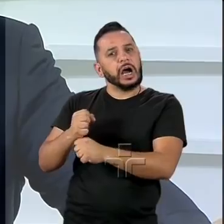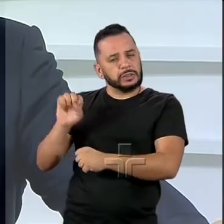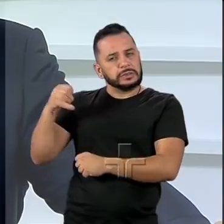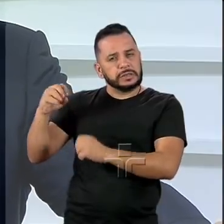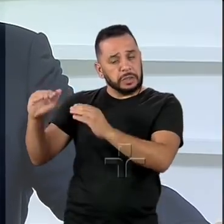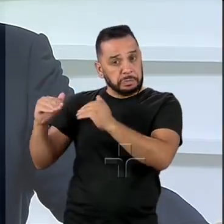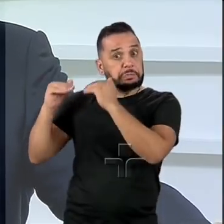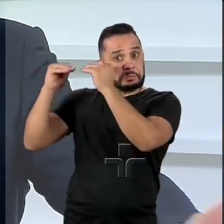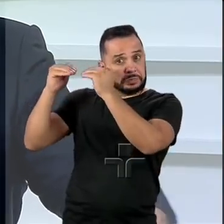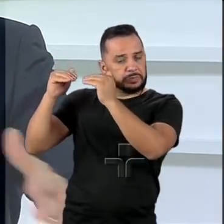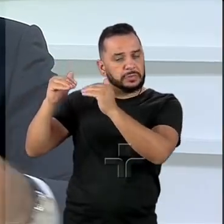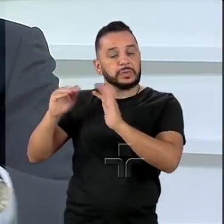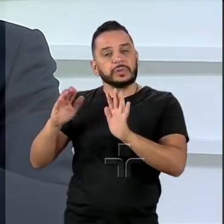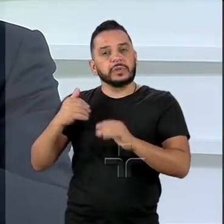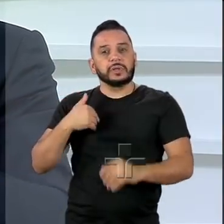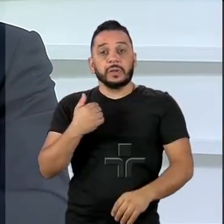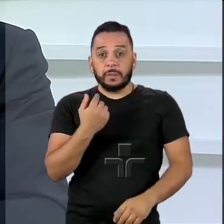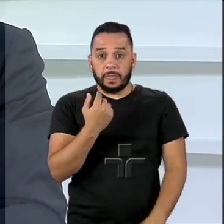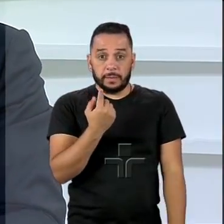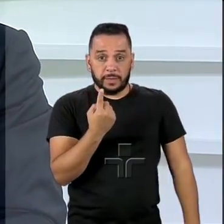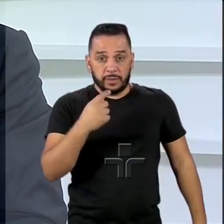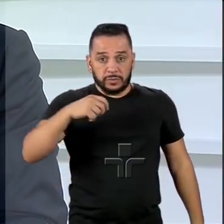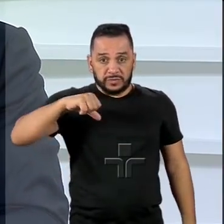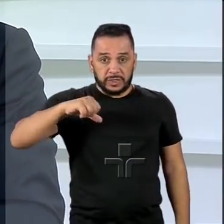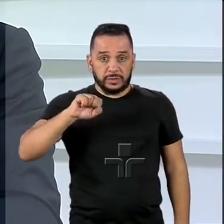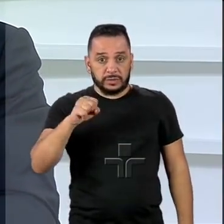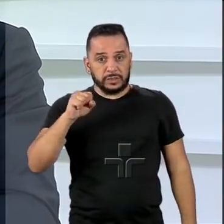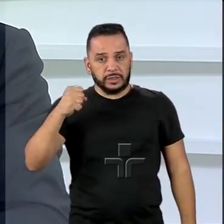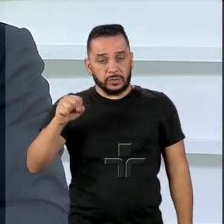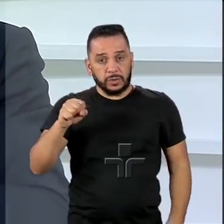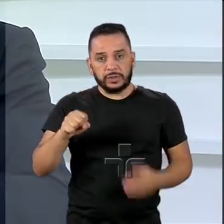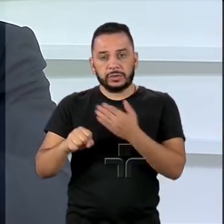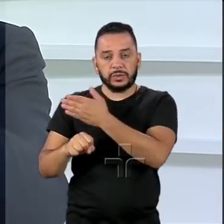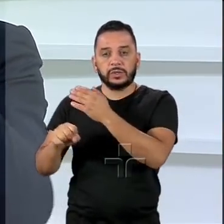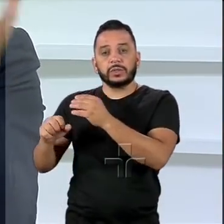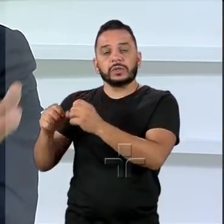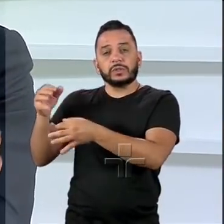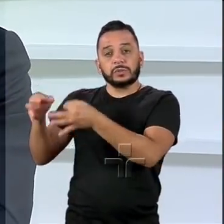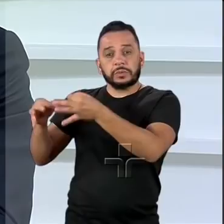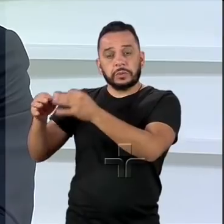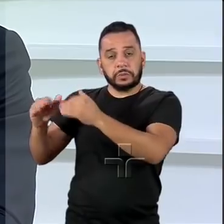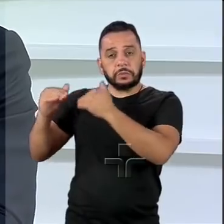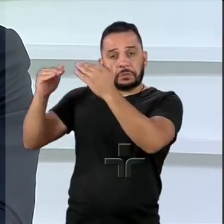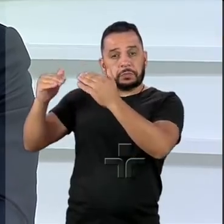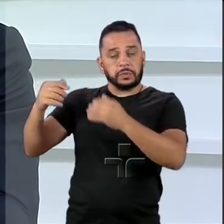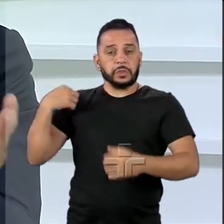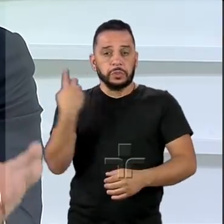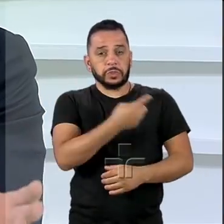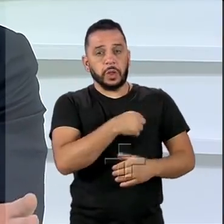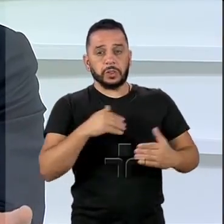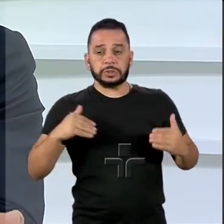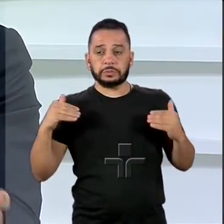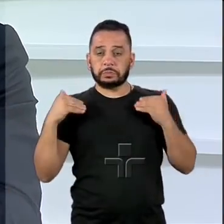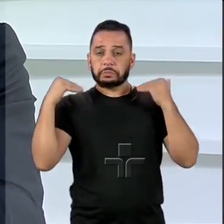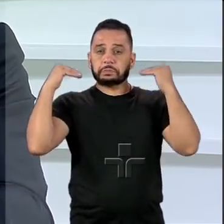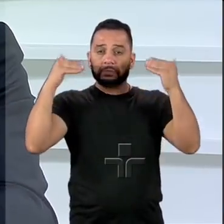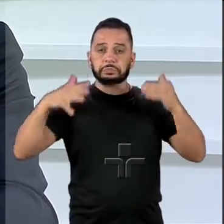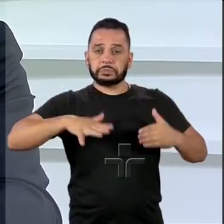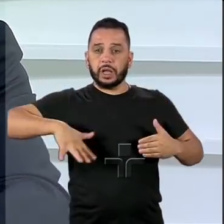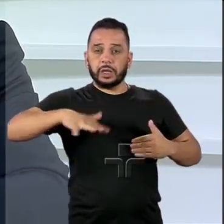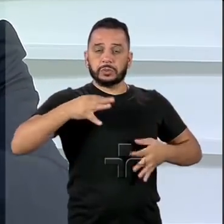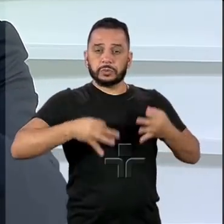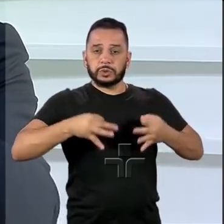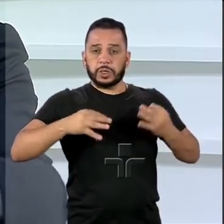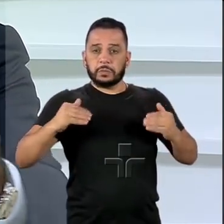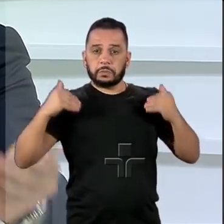Constituição de 1988, o Supremo Tribunal Federal se comportava como tribunal de cúpula do Poder Judiciário. Basta pensar que as